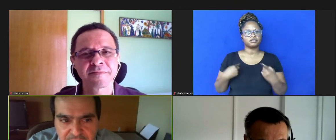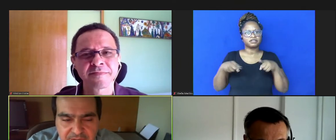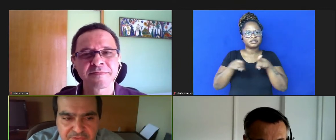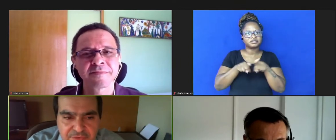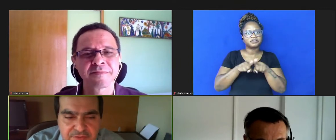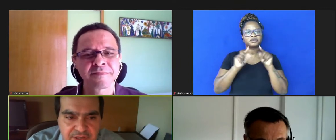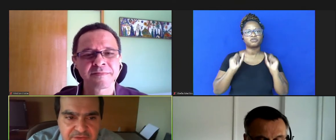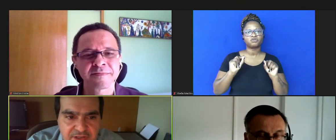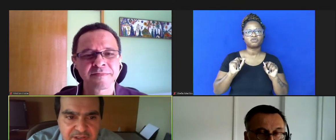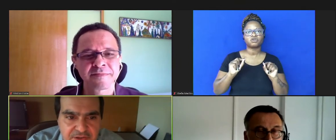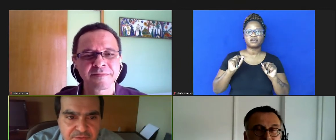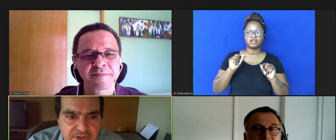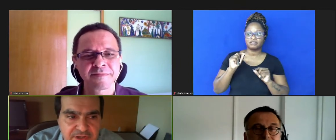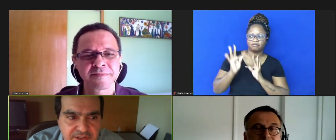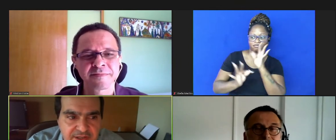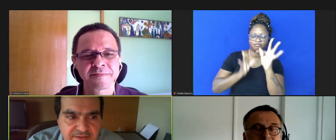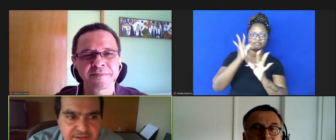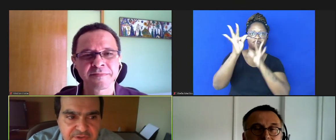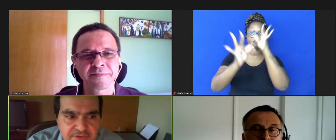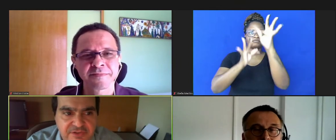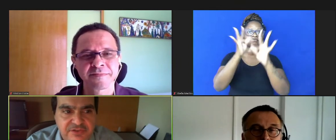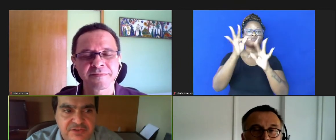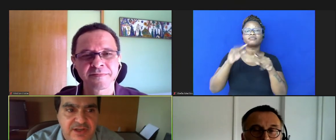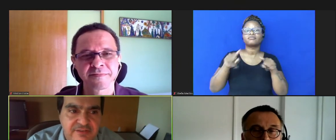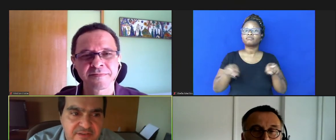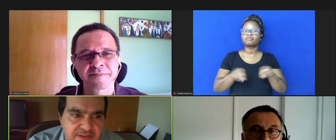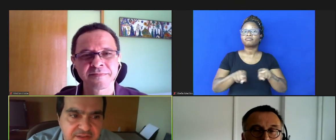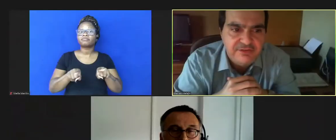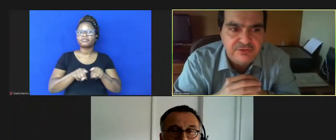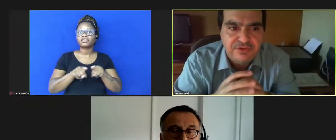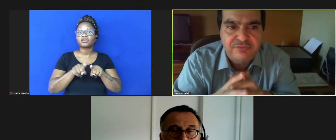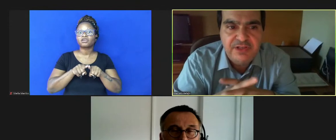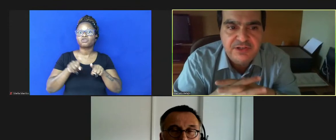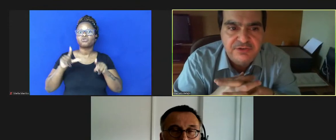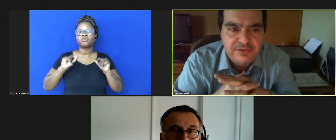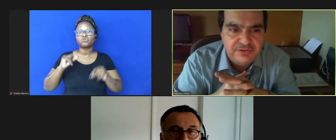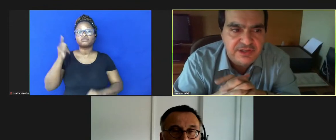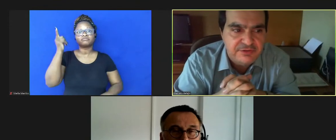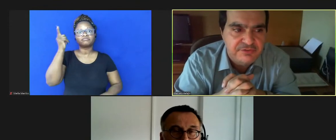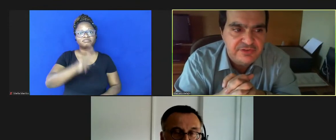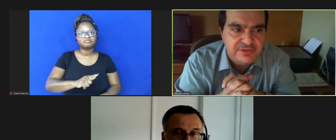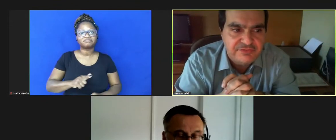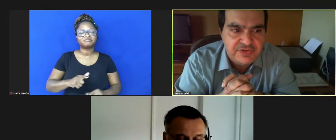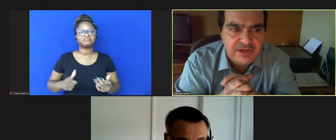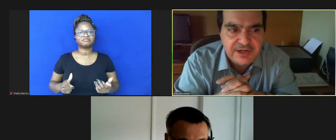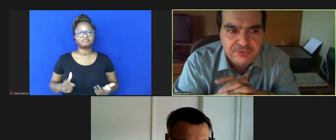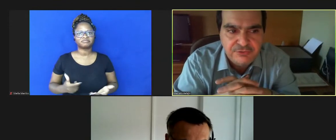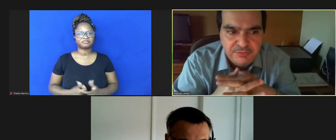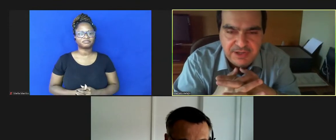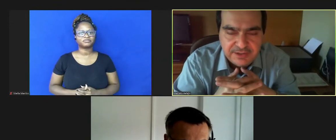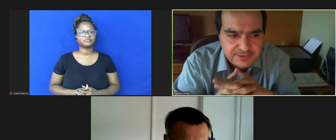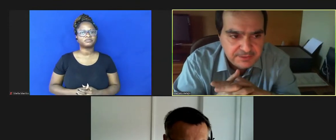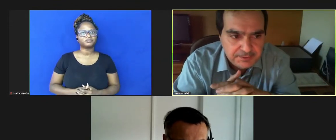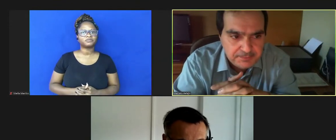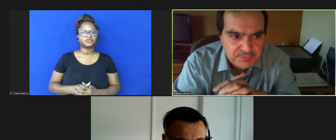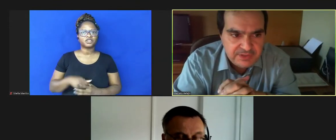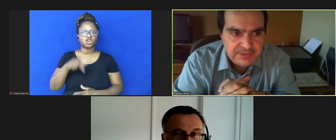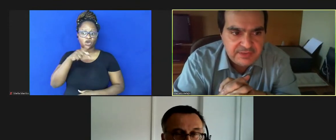da tecnologia e modelagem professora